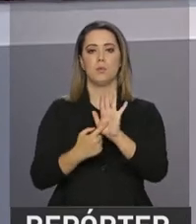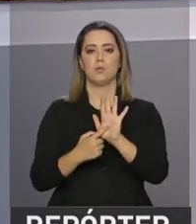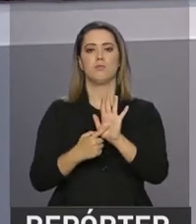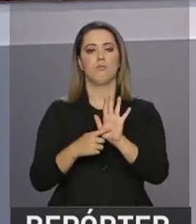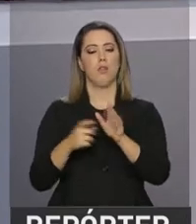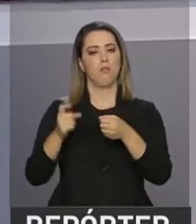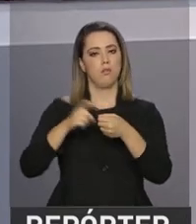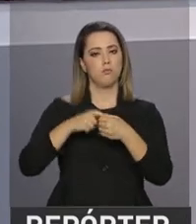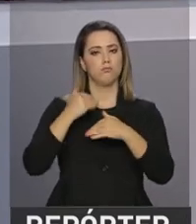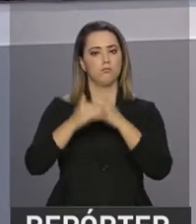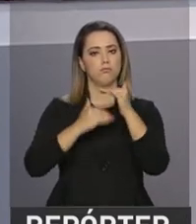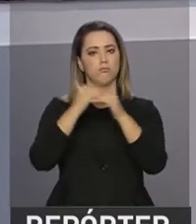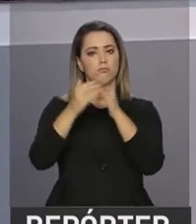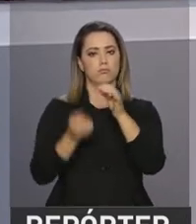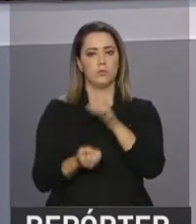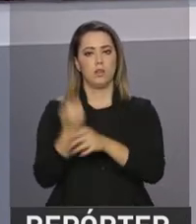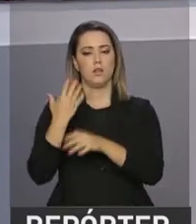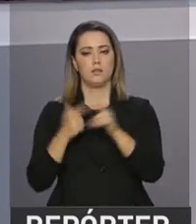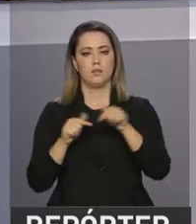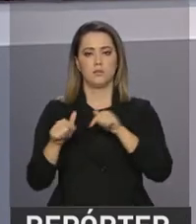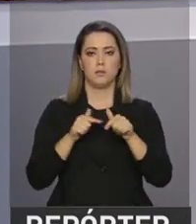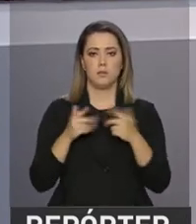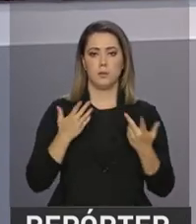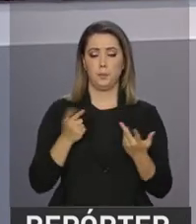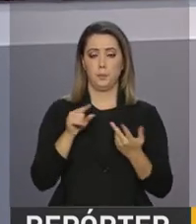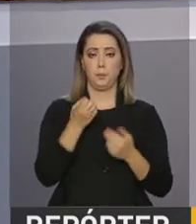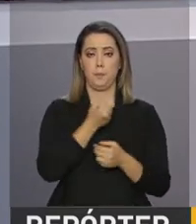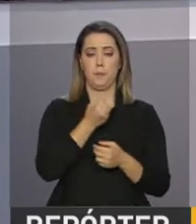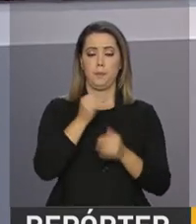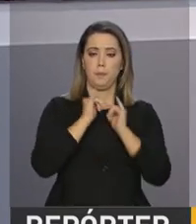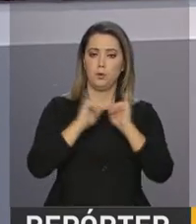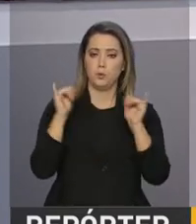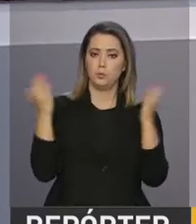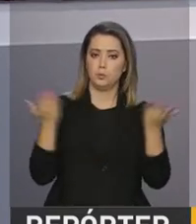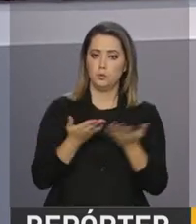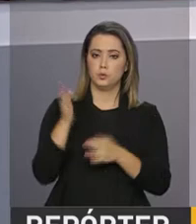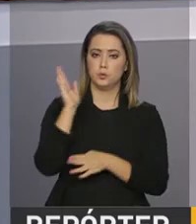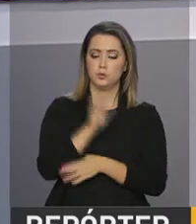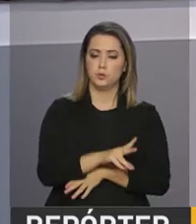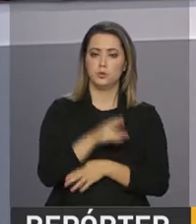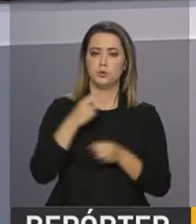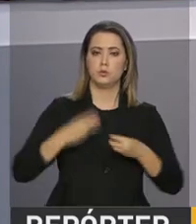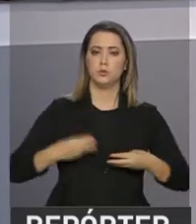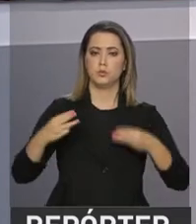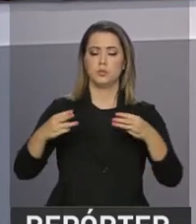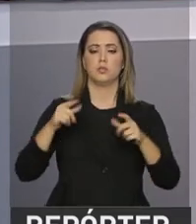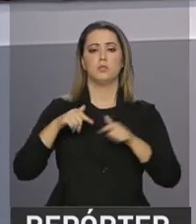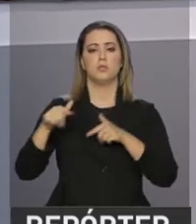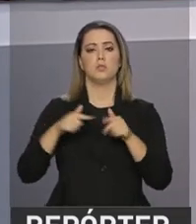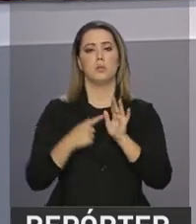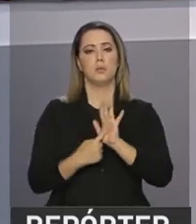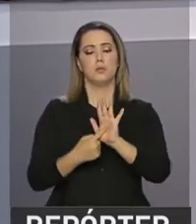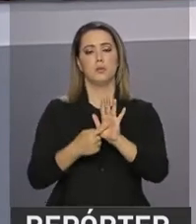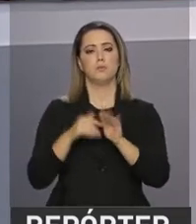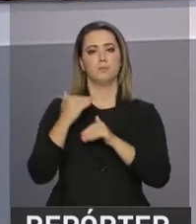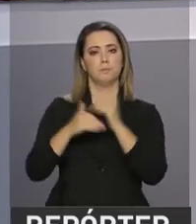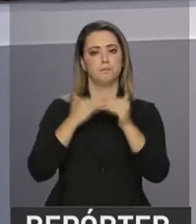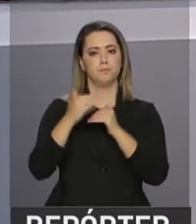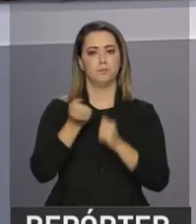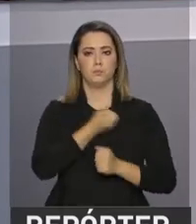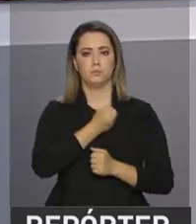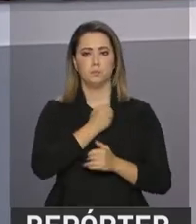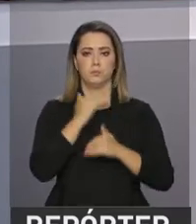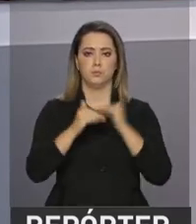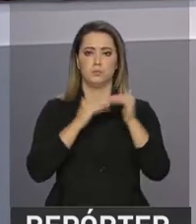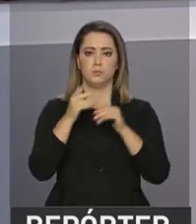na geração de empregos formais dados divulgados nesta tarde pelo ministério do trabalho mostram um crescimento no número